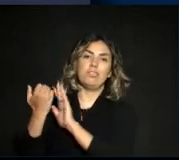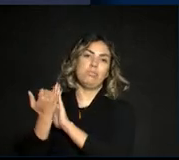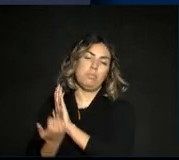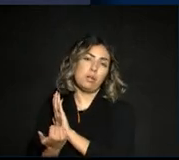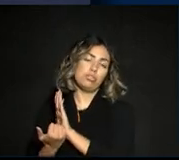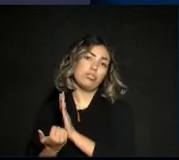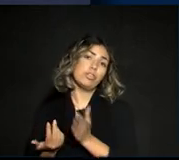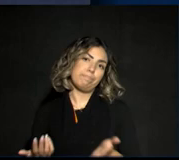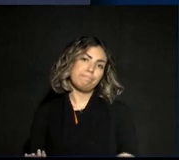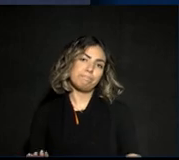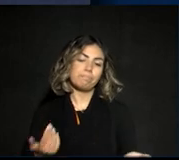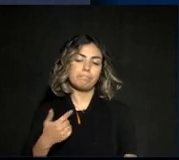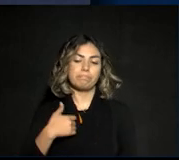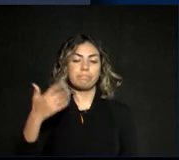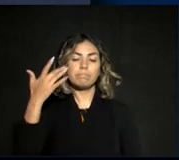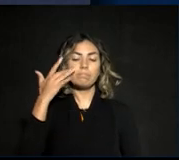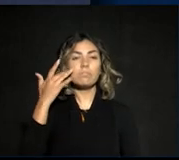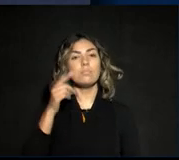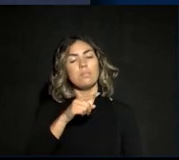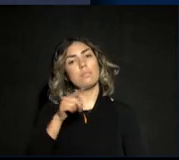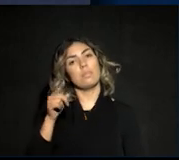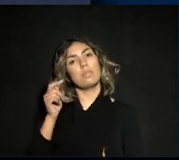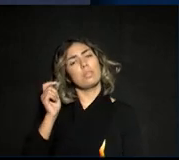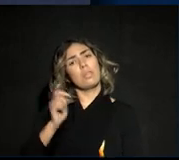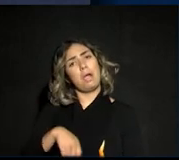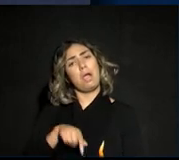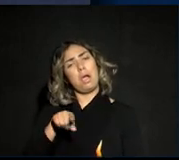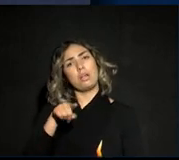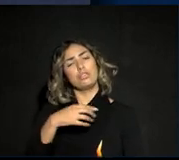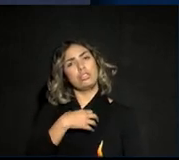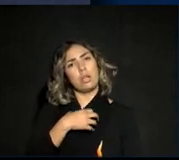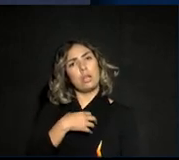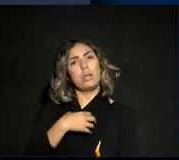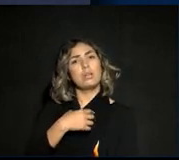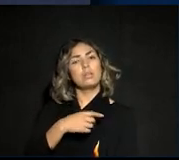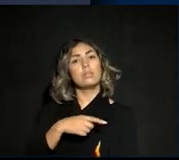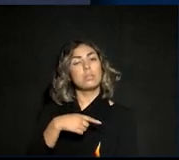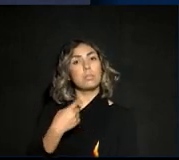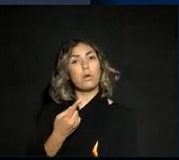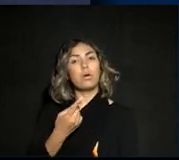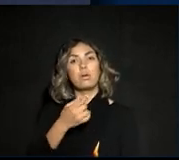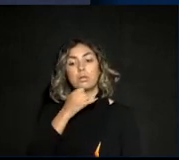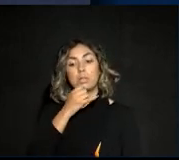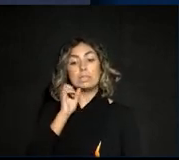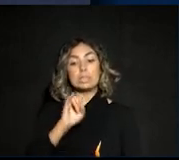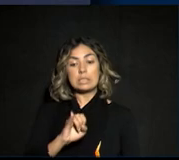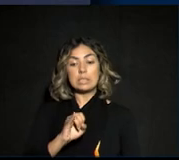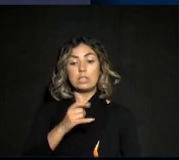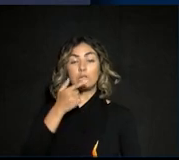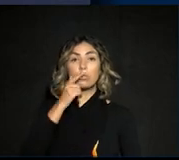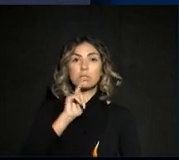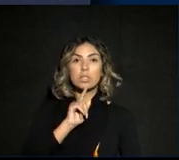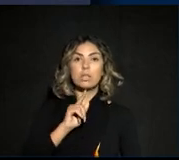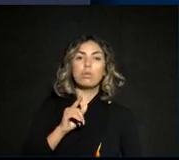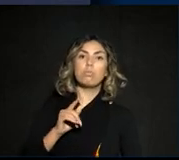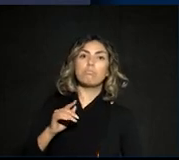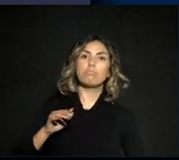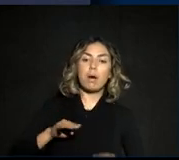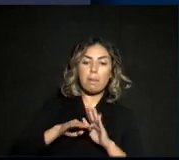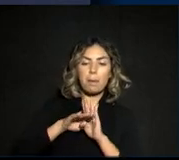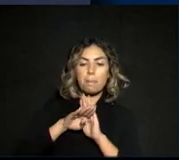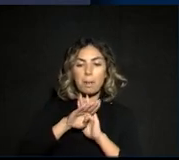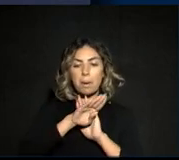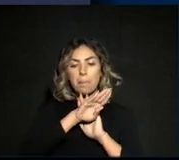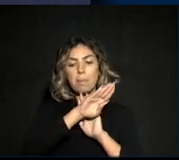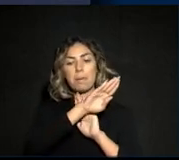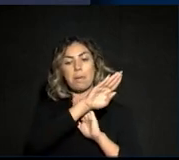conviver, vamos dizer assim, ainda com alguma deterioração desse tipo, e no momento em que os resultados forem surgindo, e eu